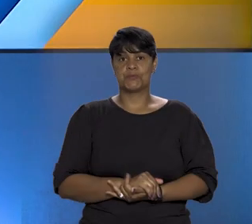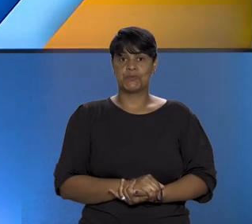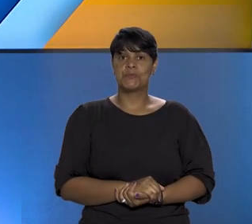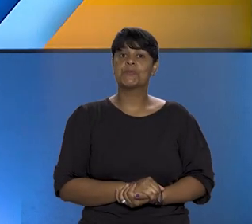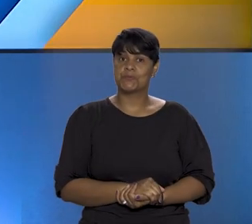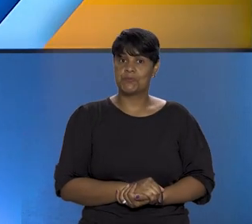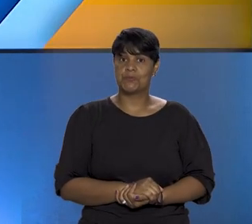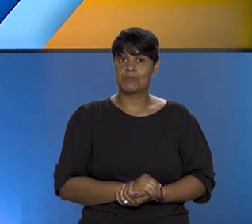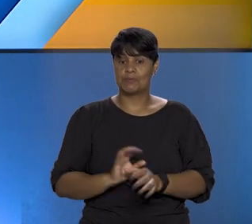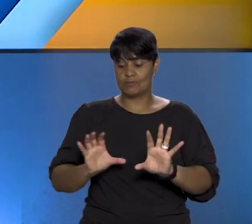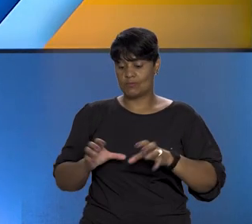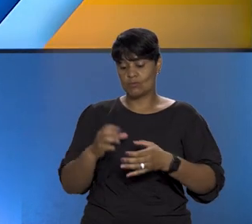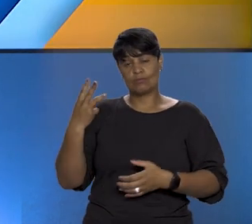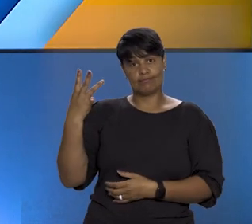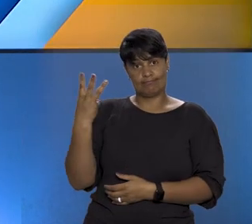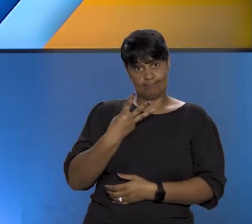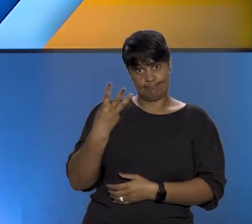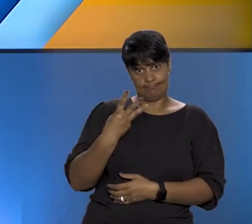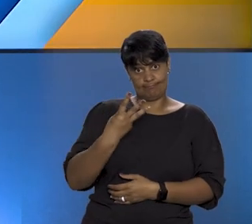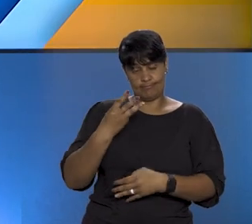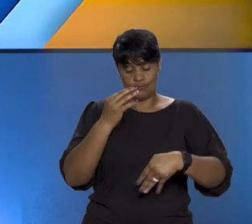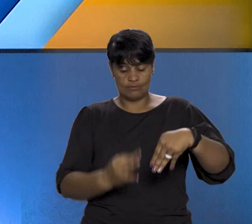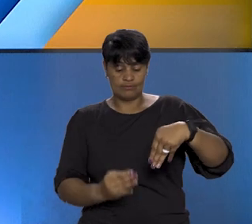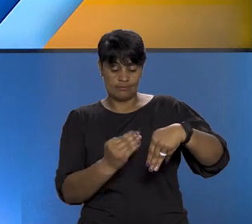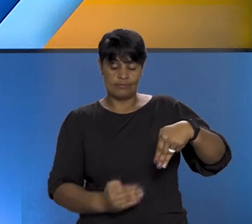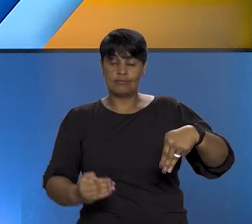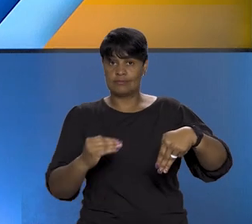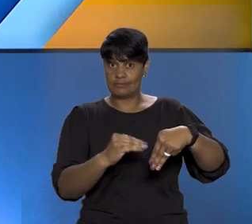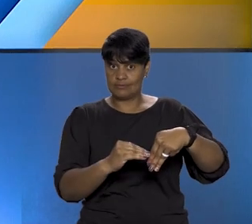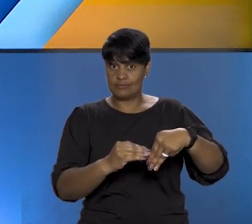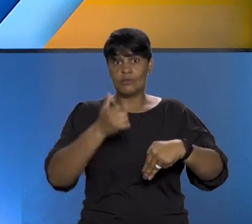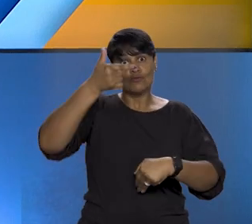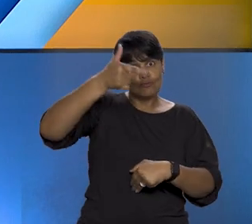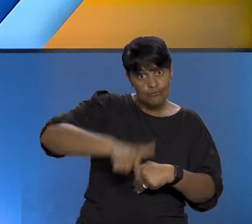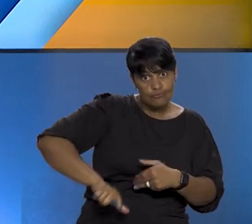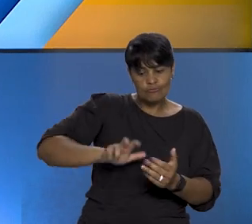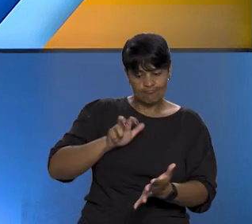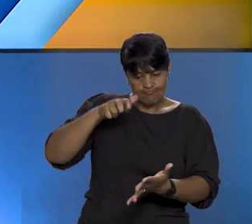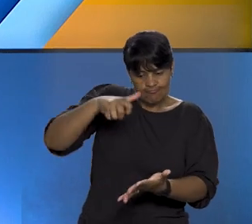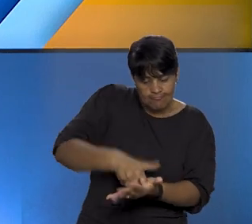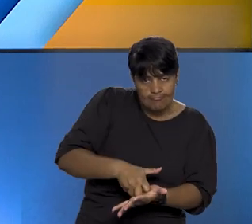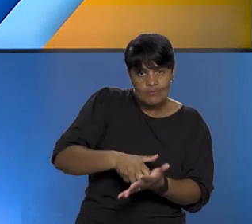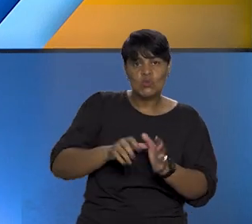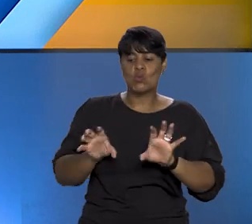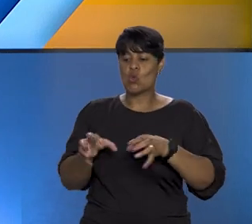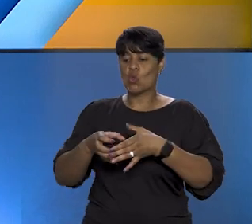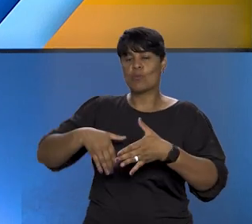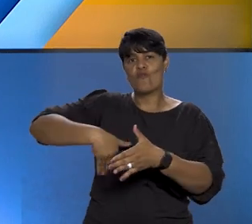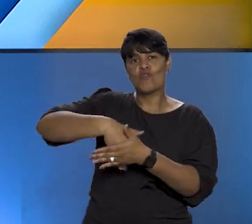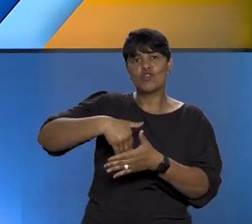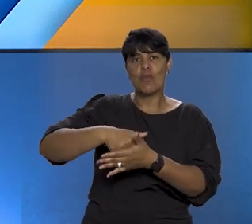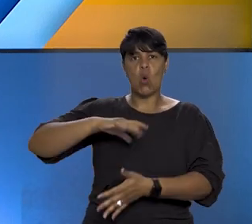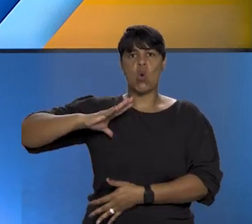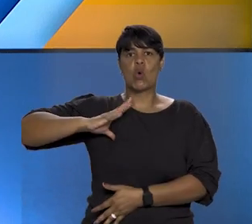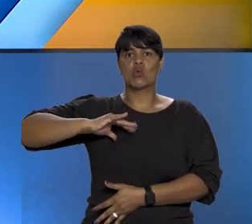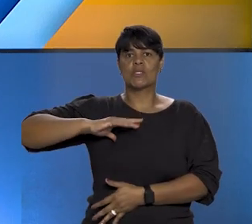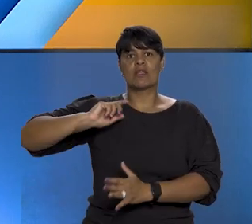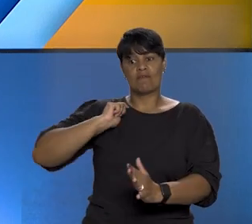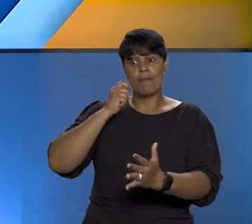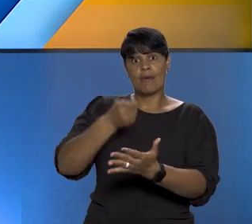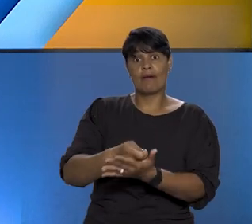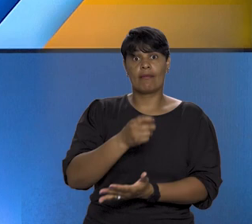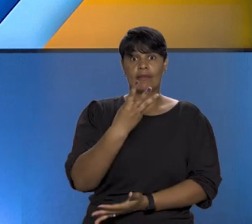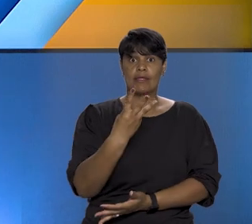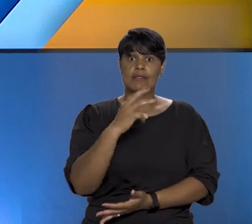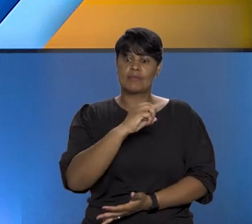na terceira turma os ministros restabeleceram sentença que condenou o Cruzeiro a pagar 300 mil reais